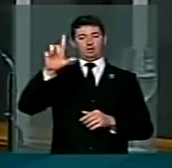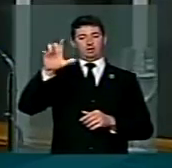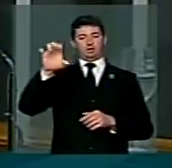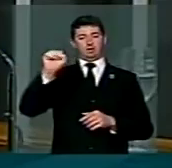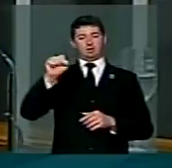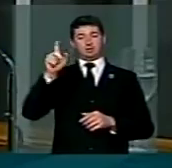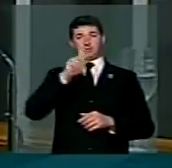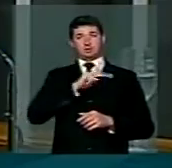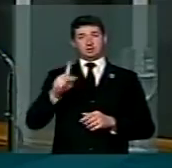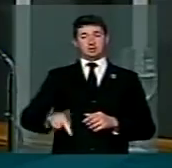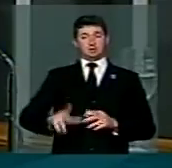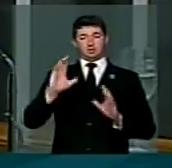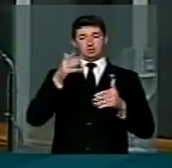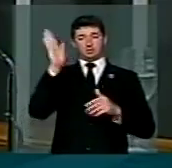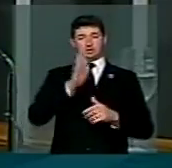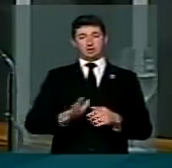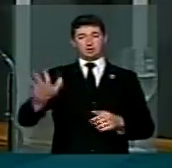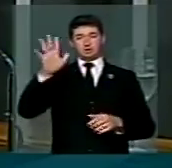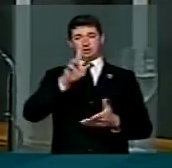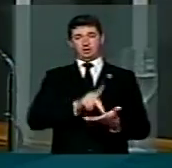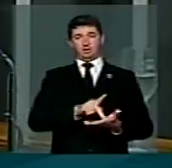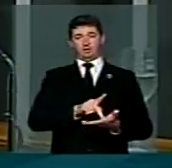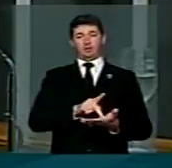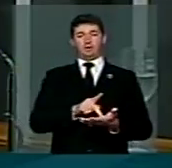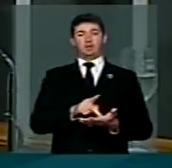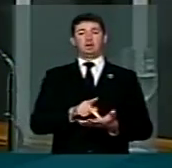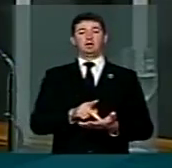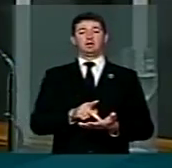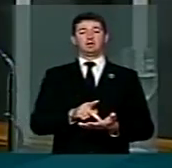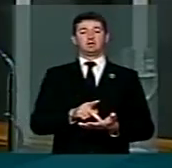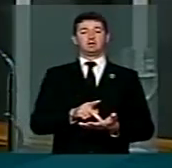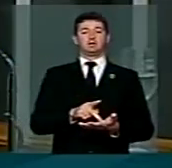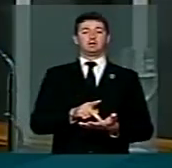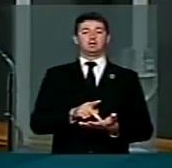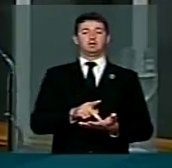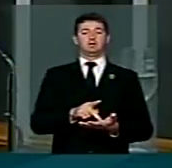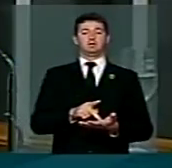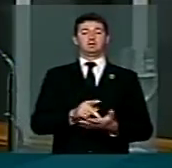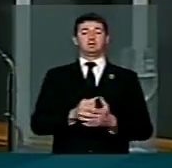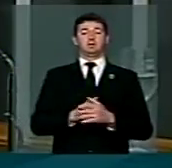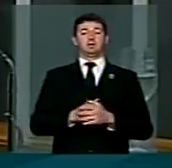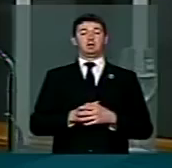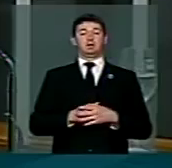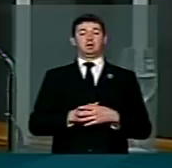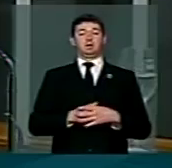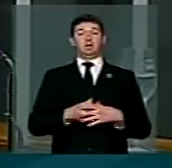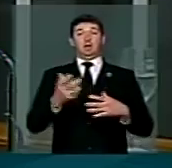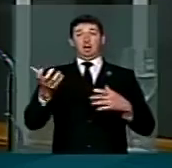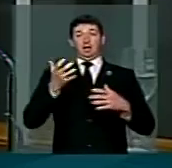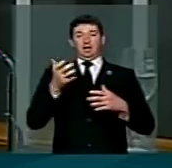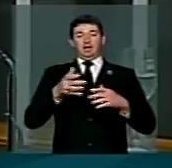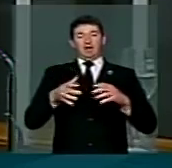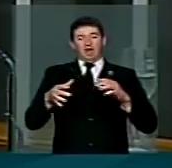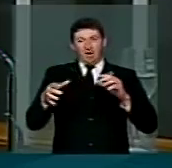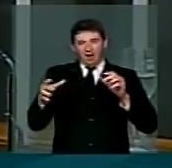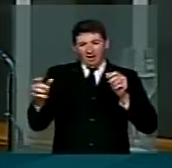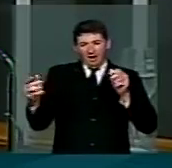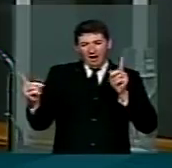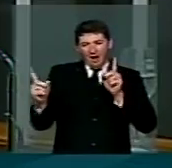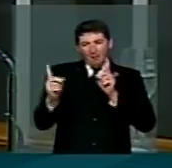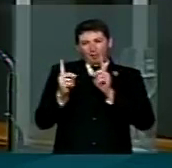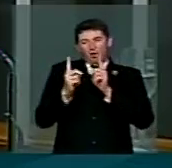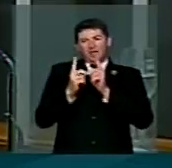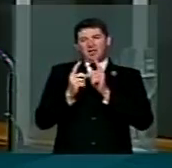da Comissão Nacional da Verdade, no sentido de estreitar os laços de